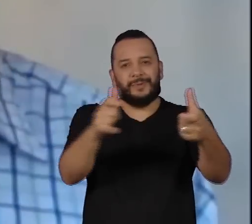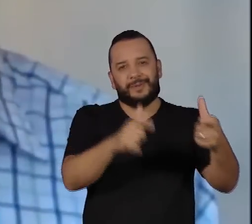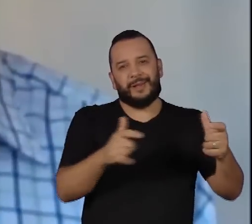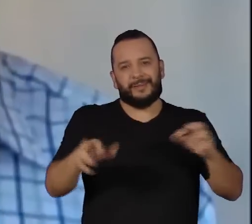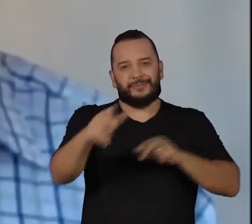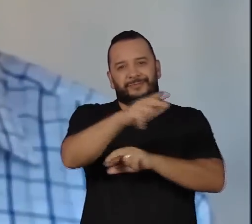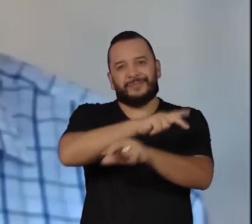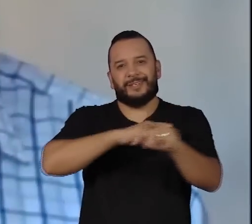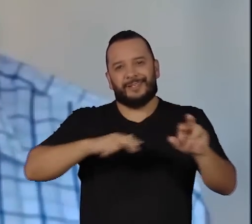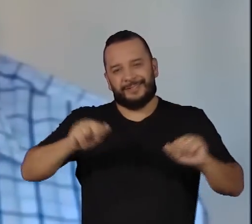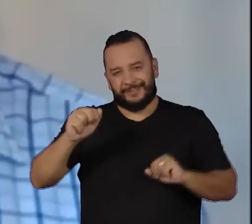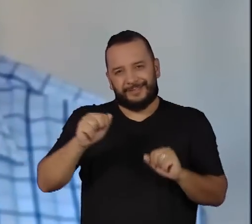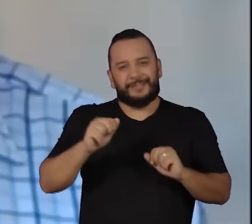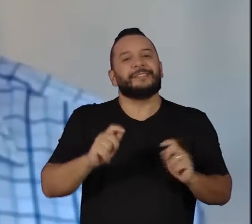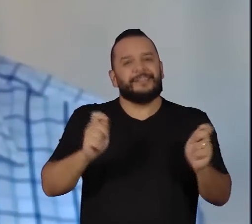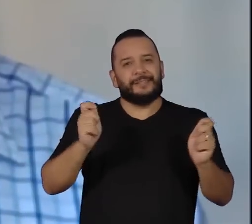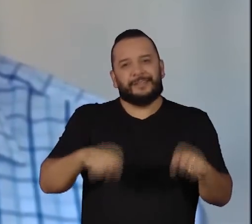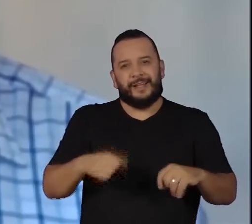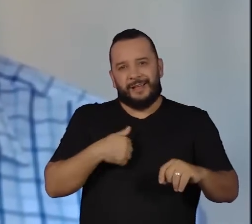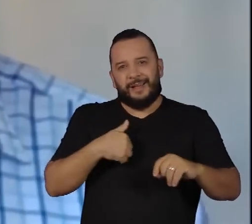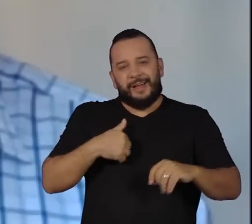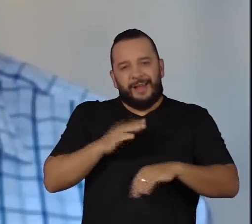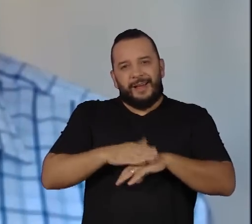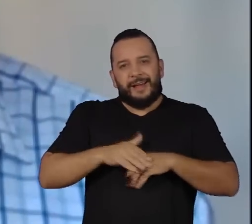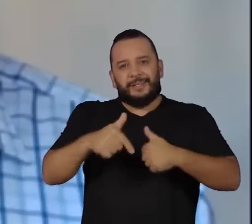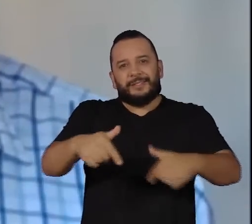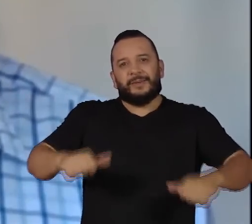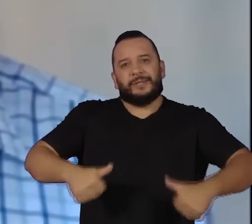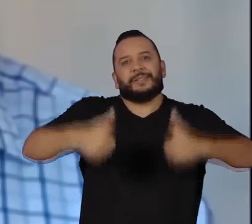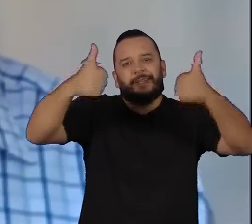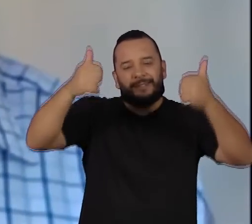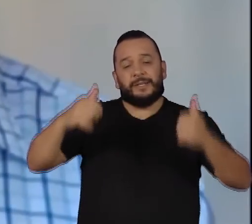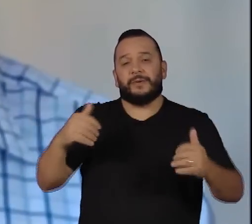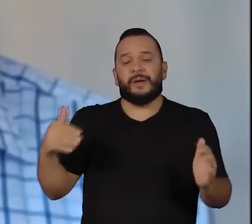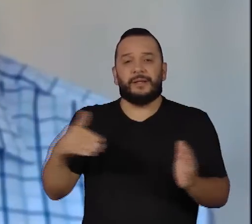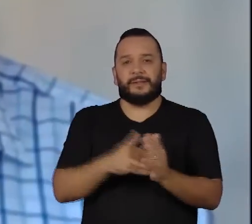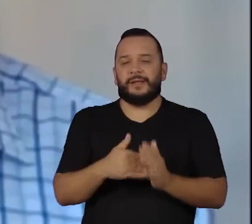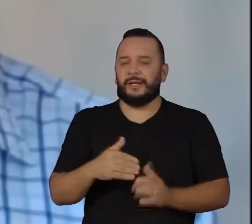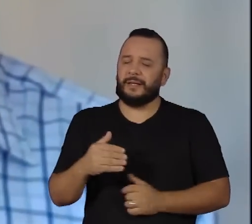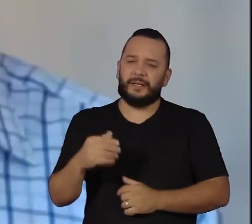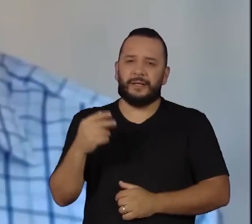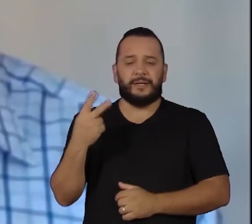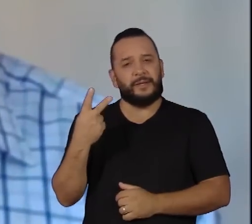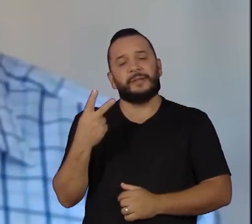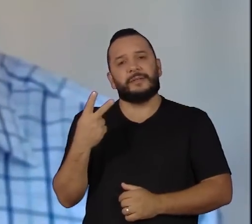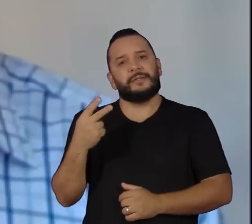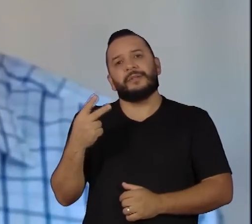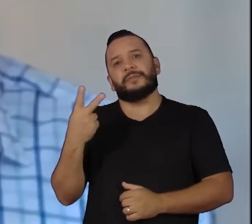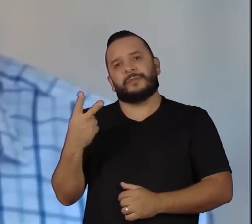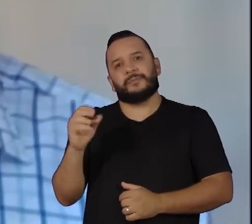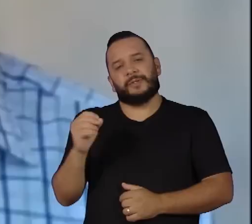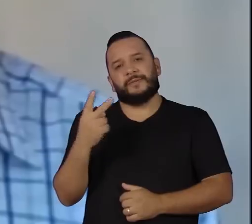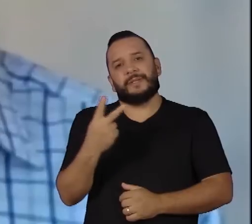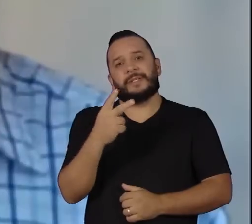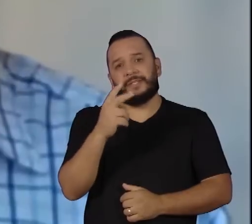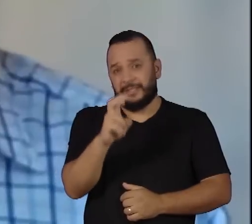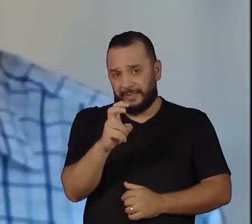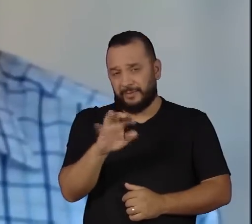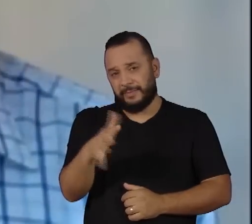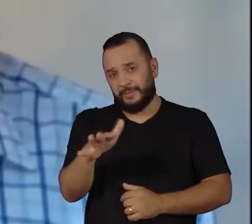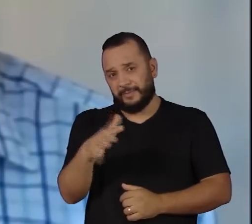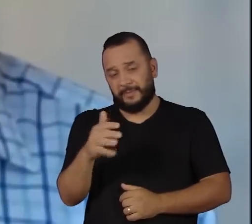fonte para ações de restauração. E até 2030 a gente quer, nos principais estados do Nordeste, com